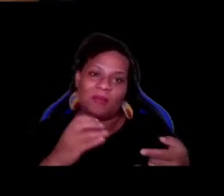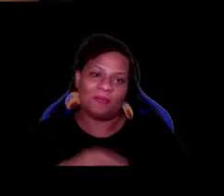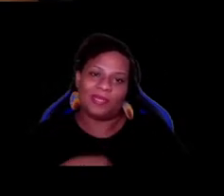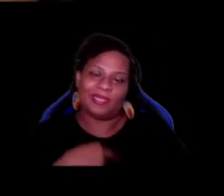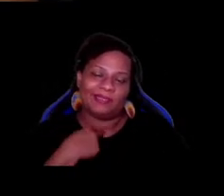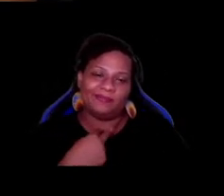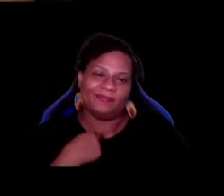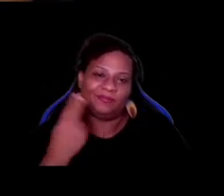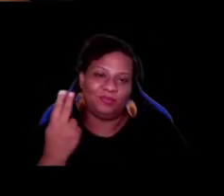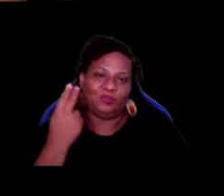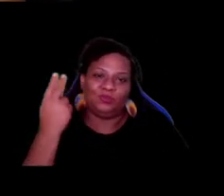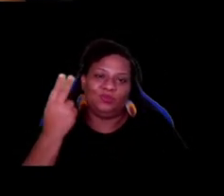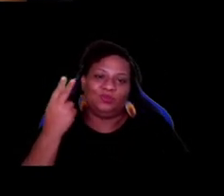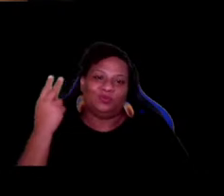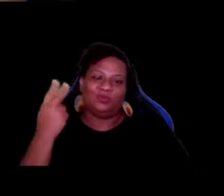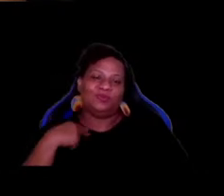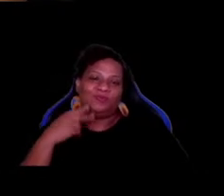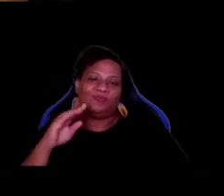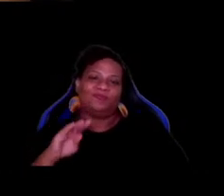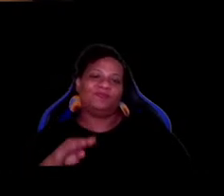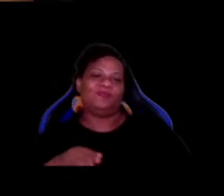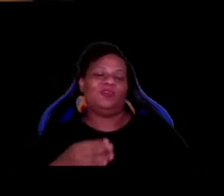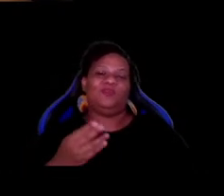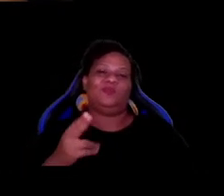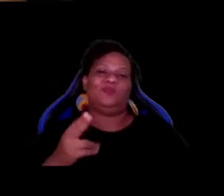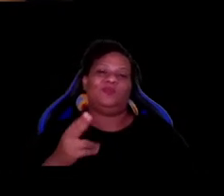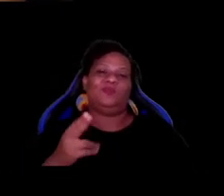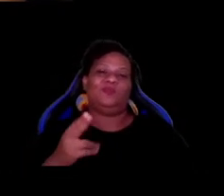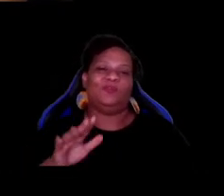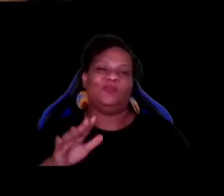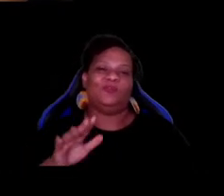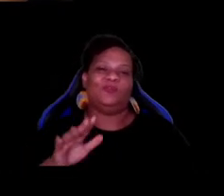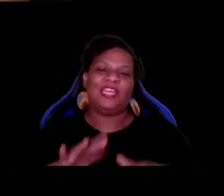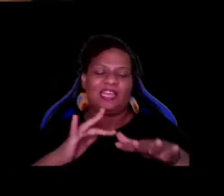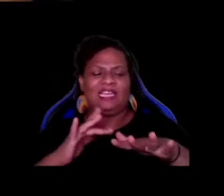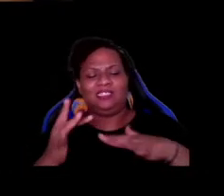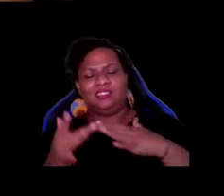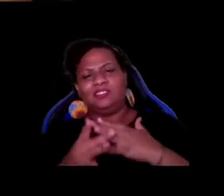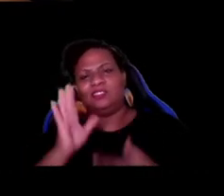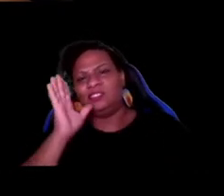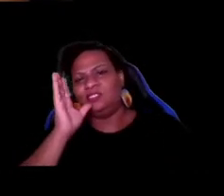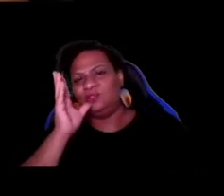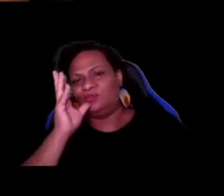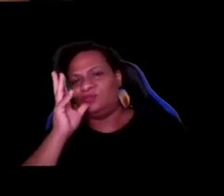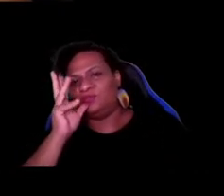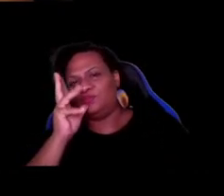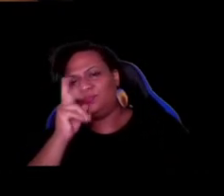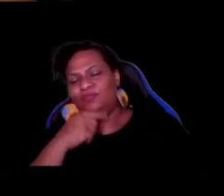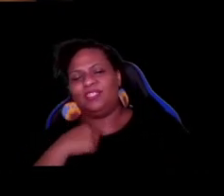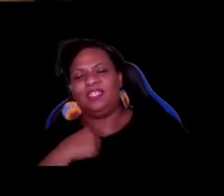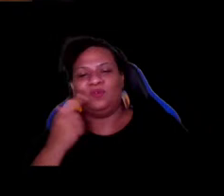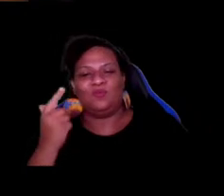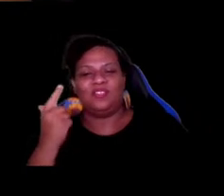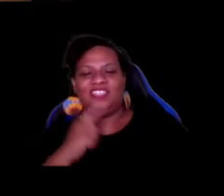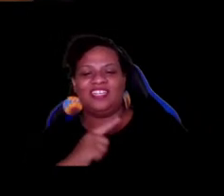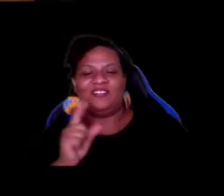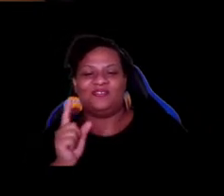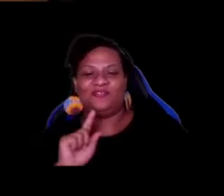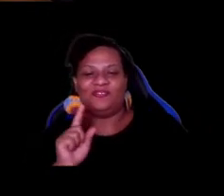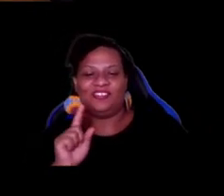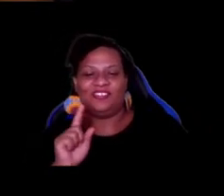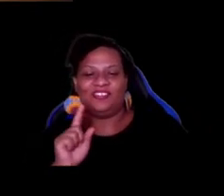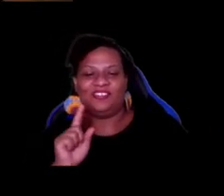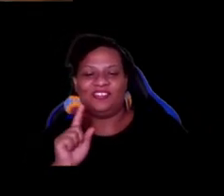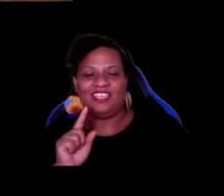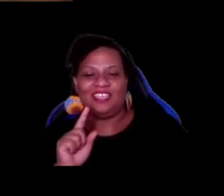tenho esse hábito de permanecer muitas vezes nas redes sociais, mas é uma